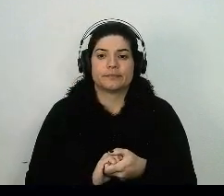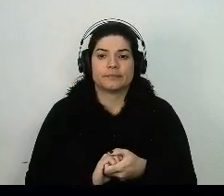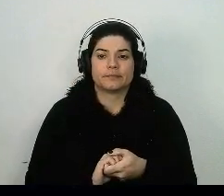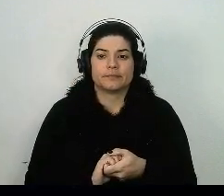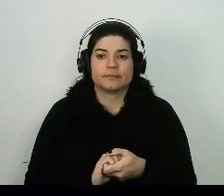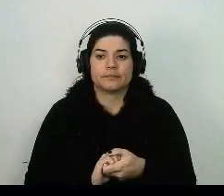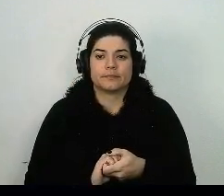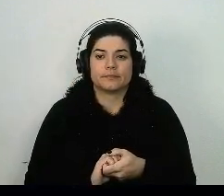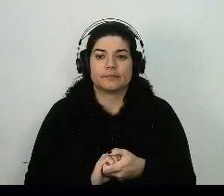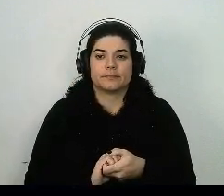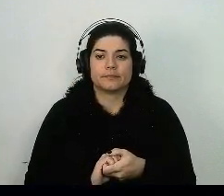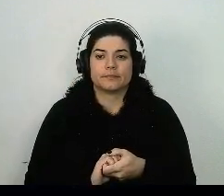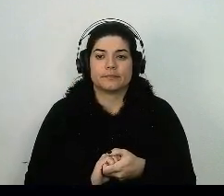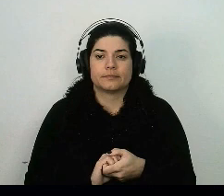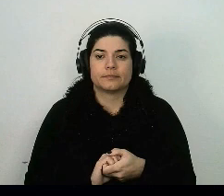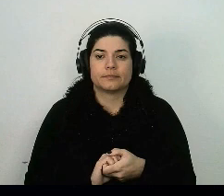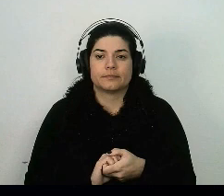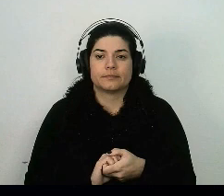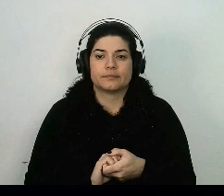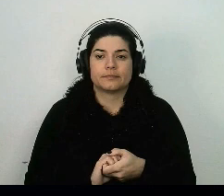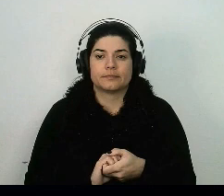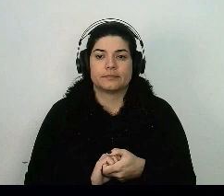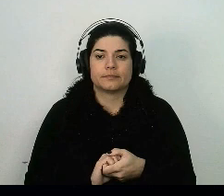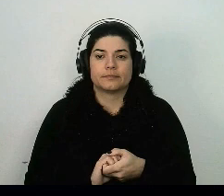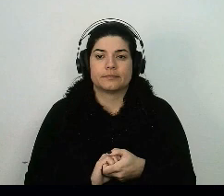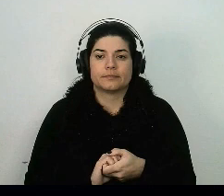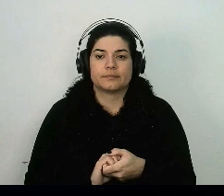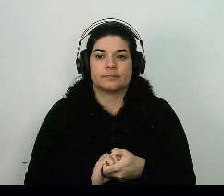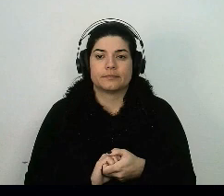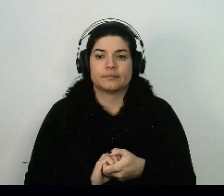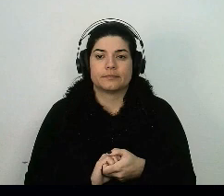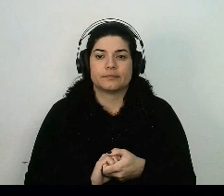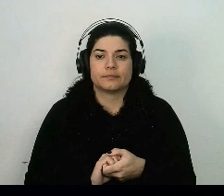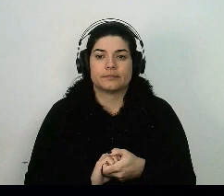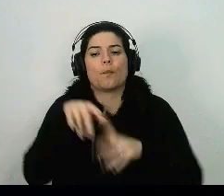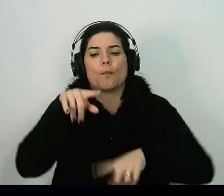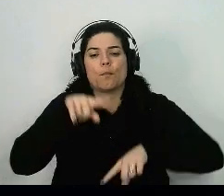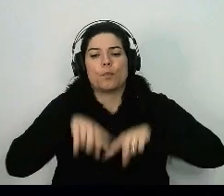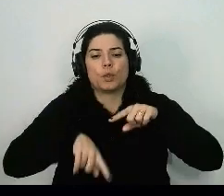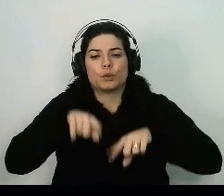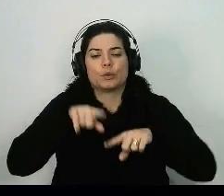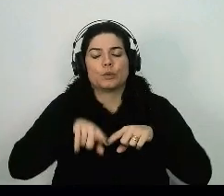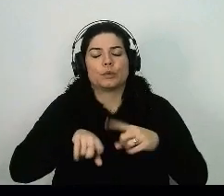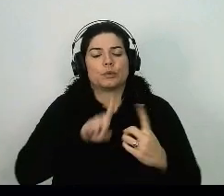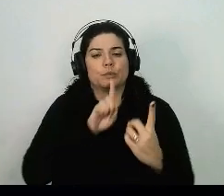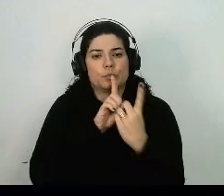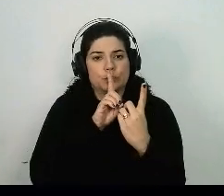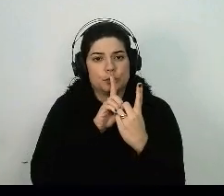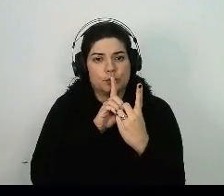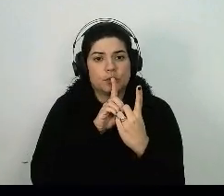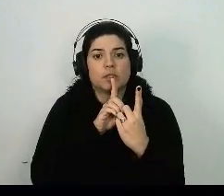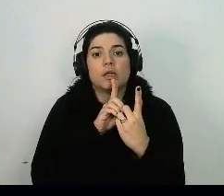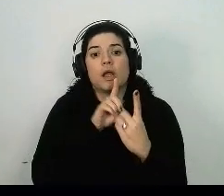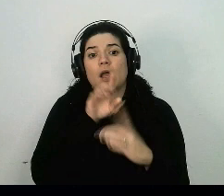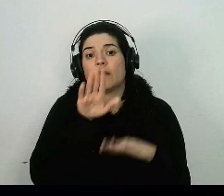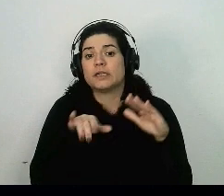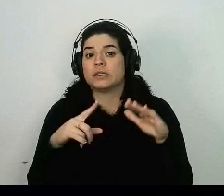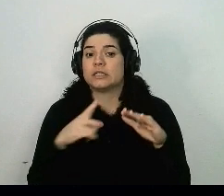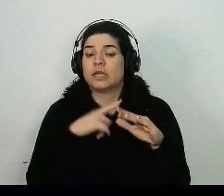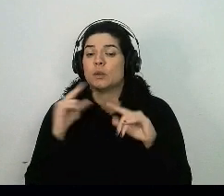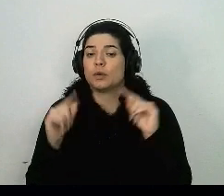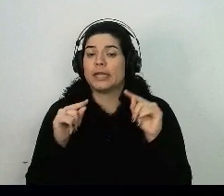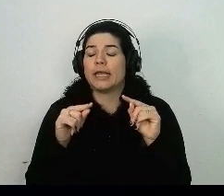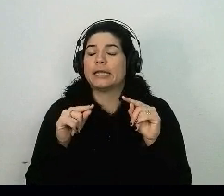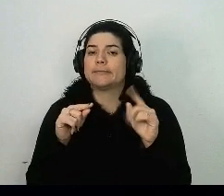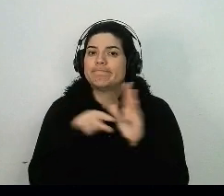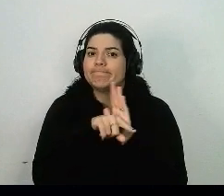Para a gente que mexe com cenários complexos, com produto B2B, muitas vezes você fala, nossa, tem um cenário para mapear, tem uma